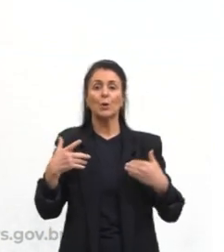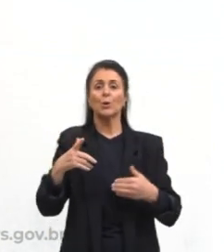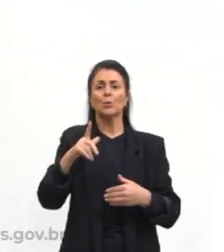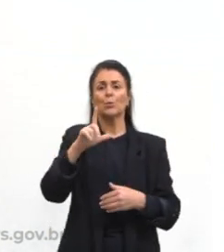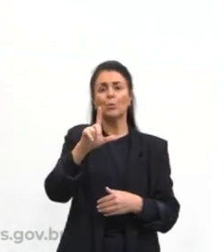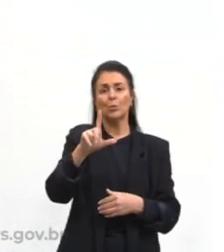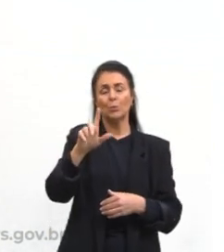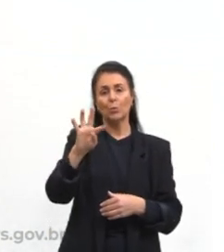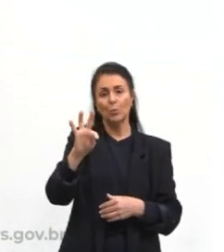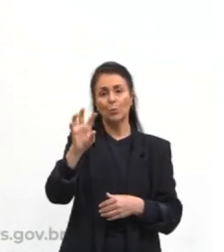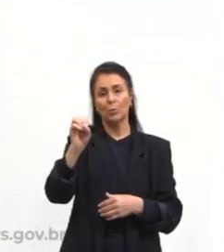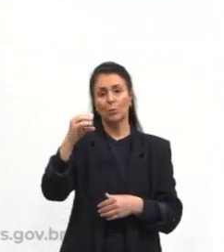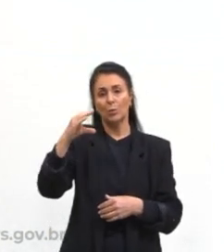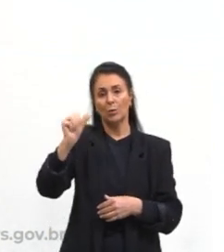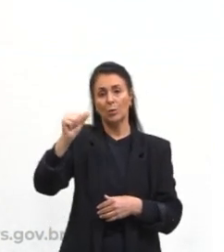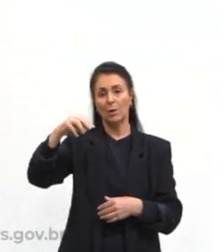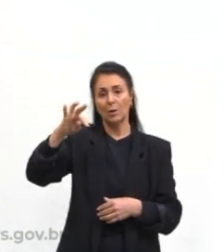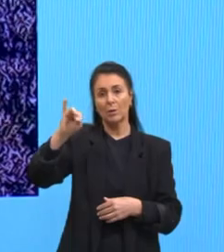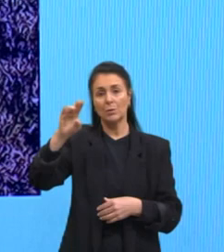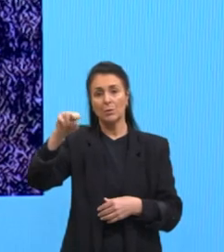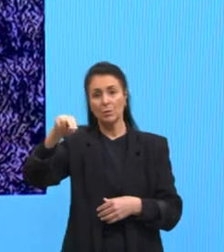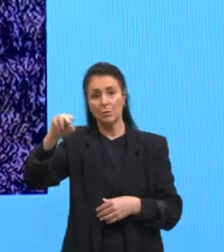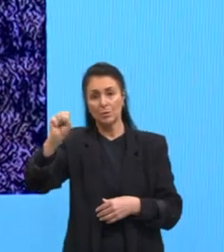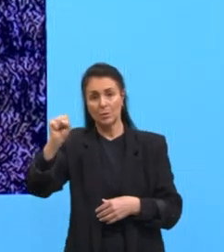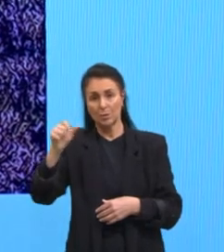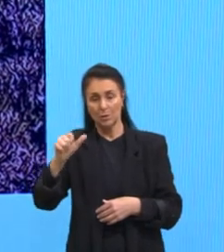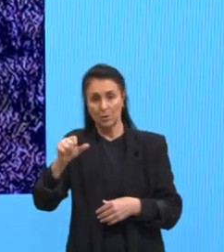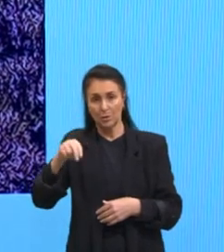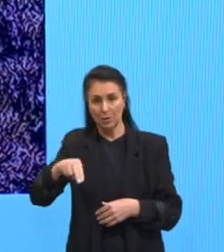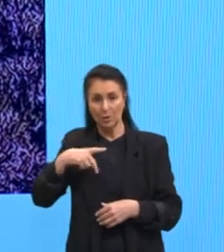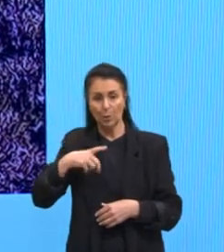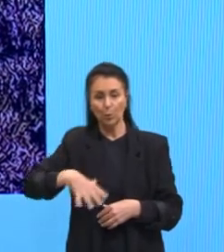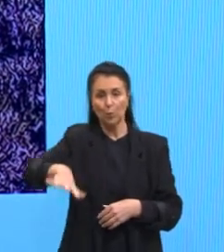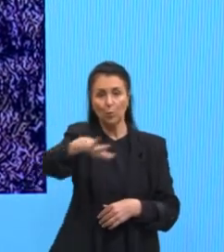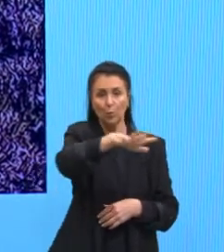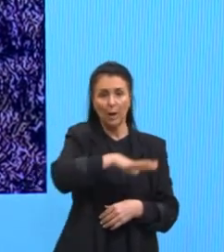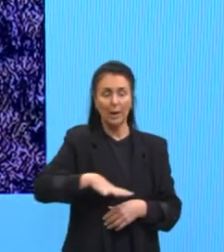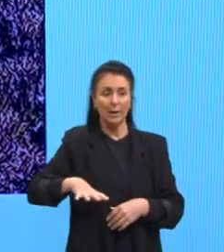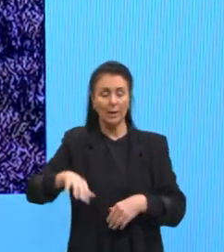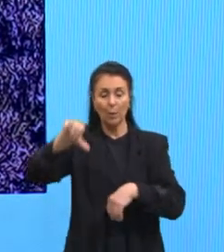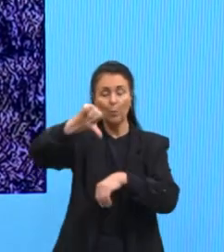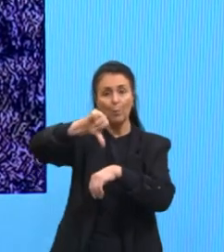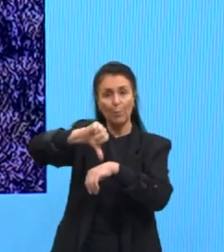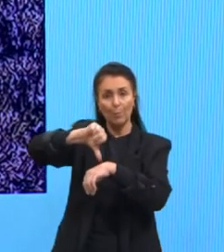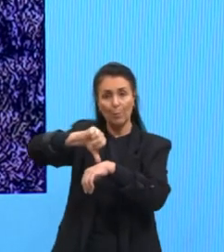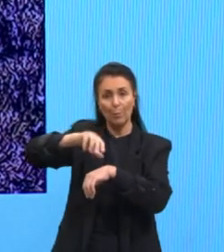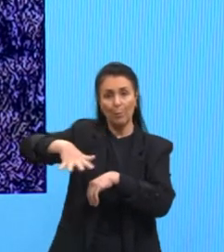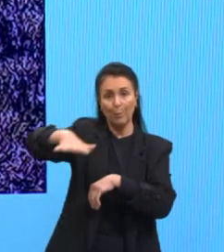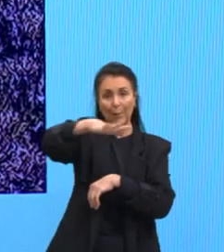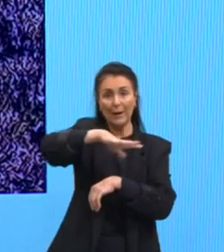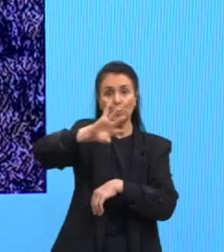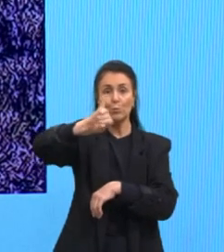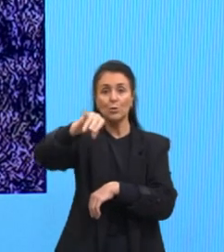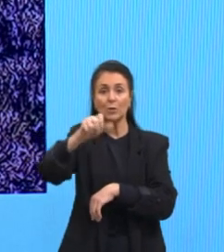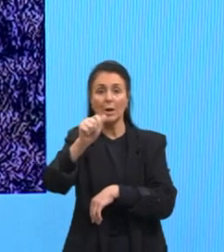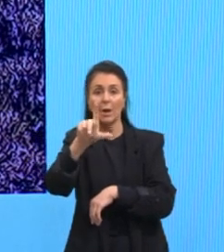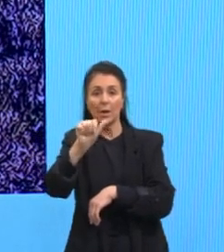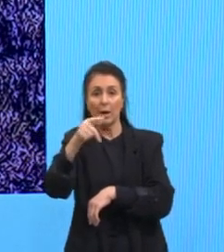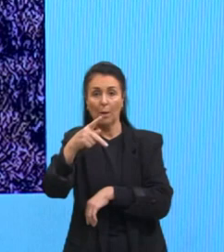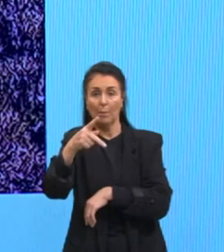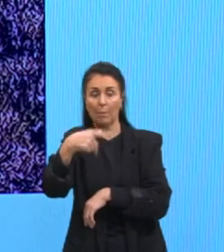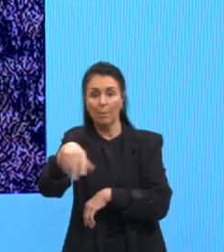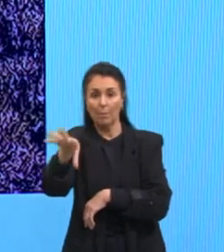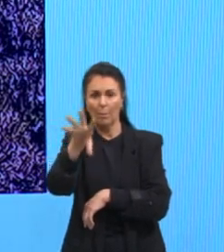temos o parque estadual do Jalapão né as pessoas vão para lá ele lindo já lá vão antagonizado muito